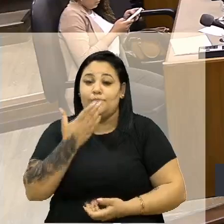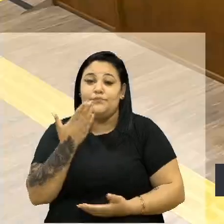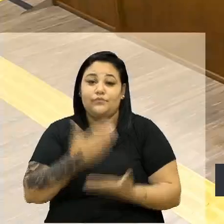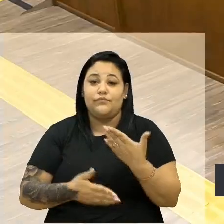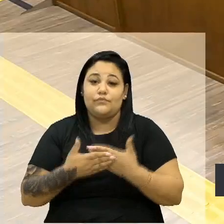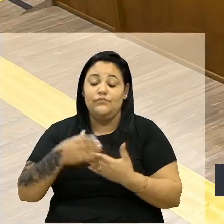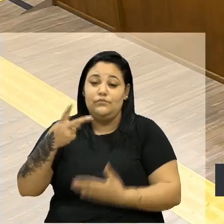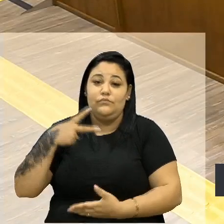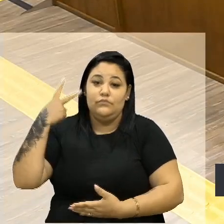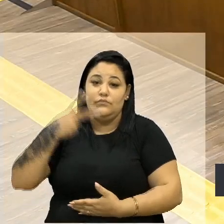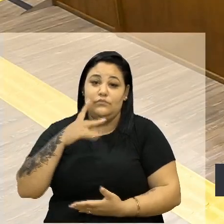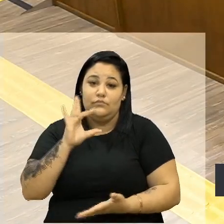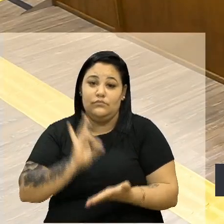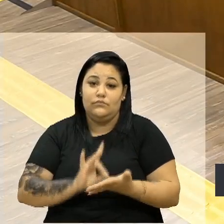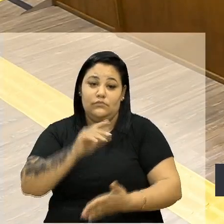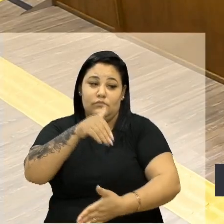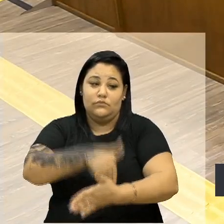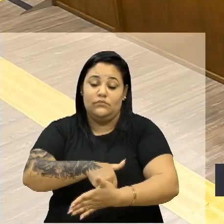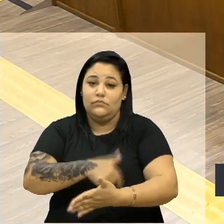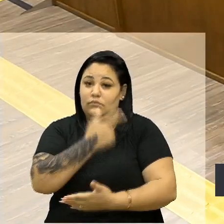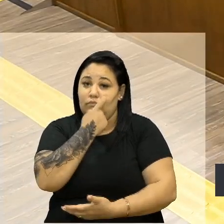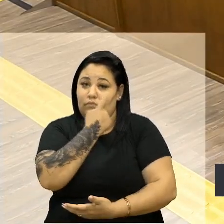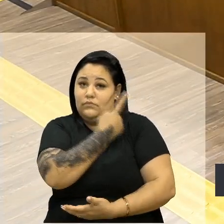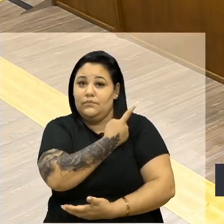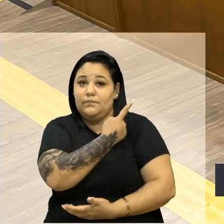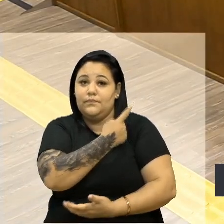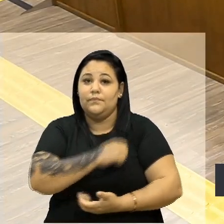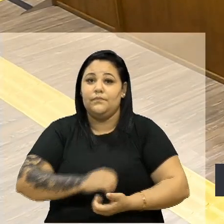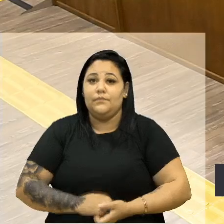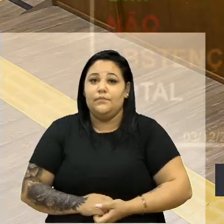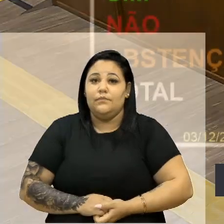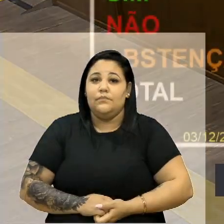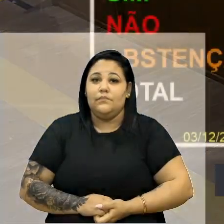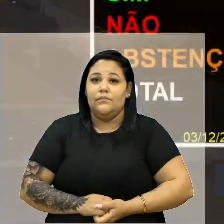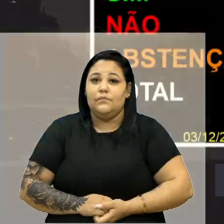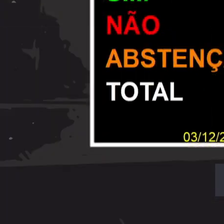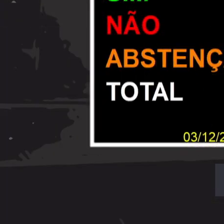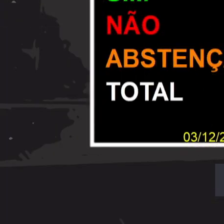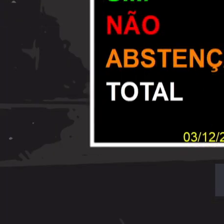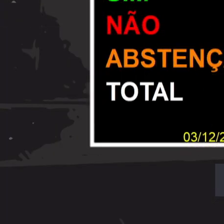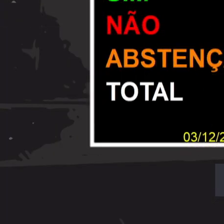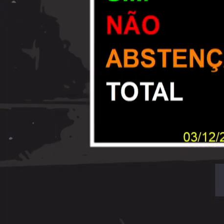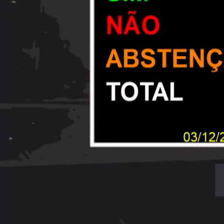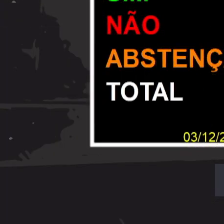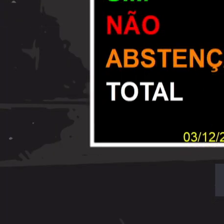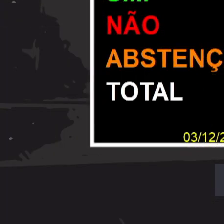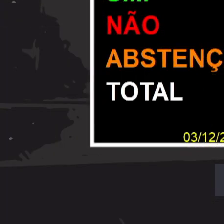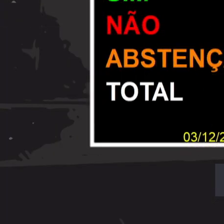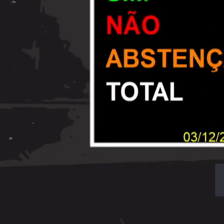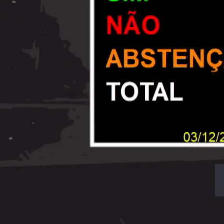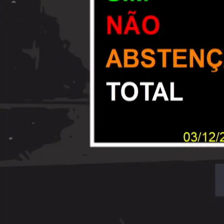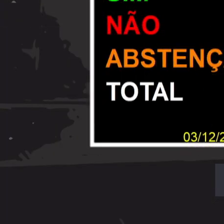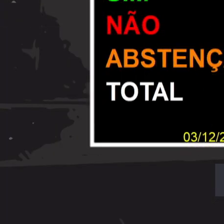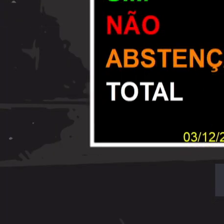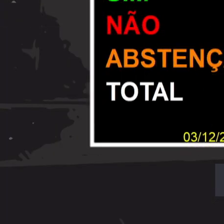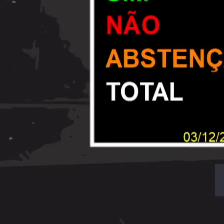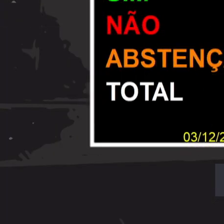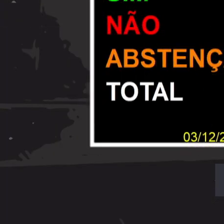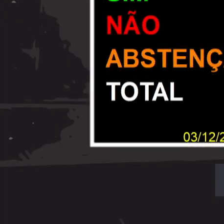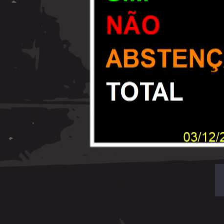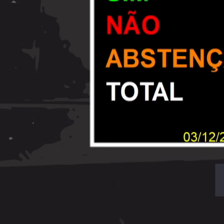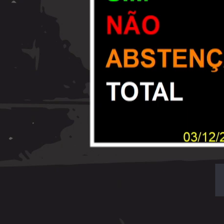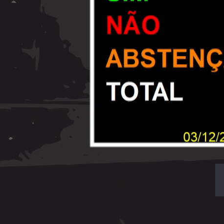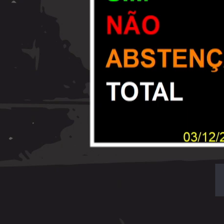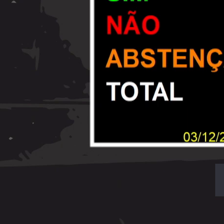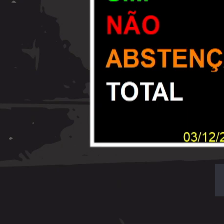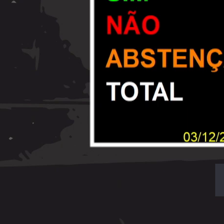As vereadoras e vereadores que registrem seus votos. Voto sim, senhor presidente. Vereadora Gladys Frizzo, vota